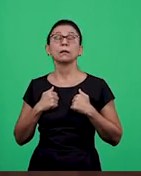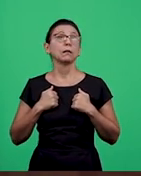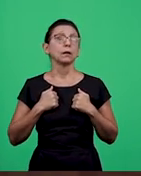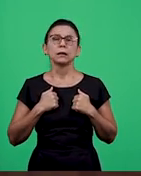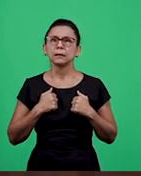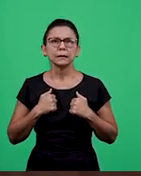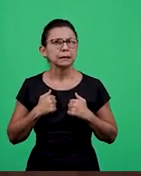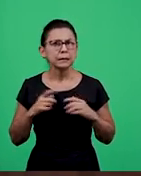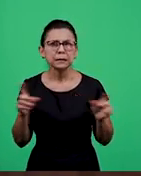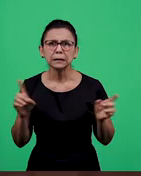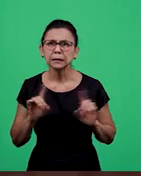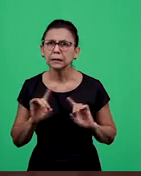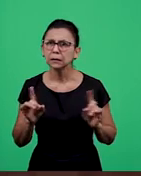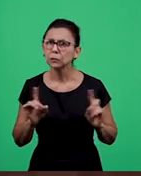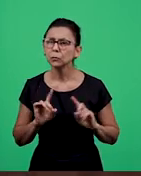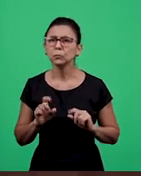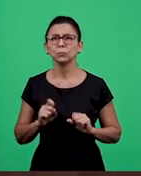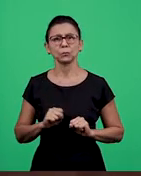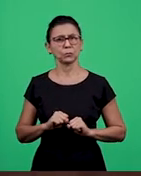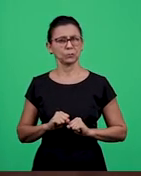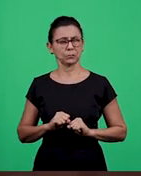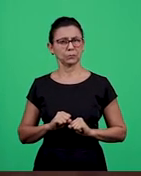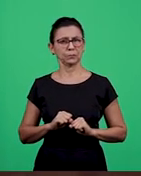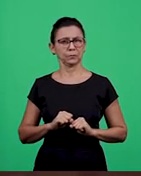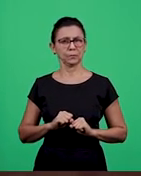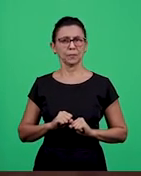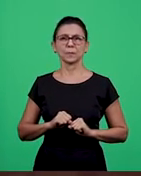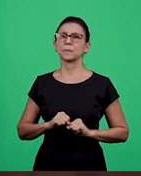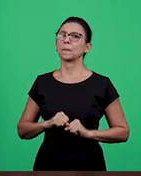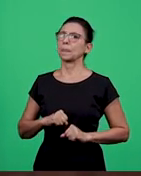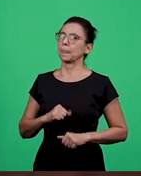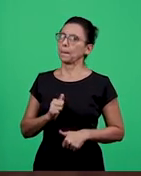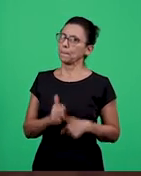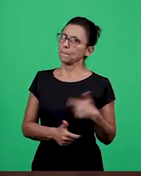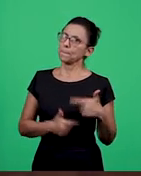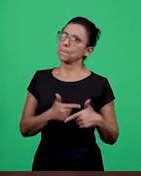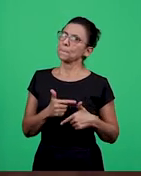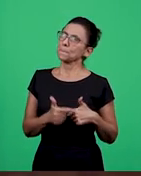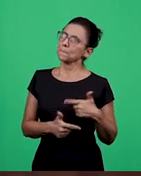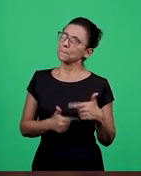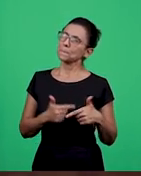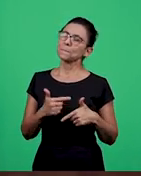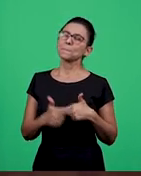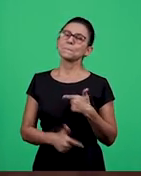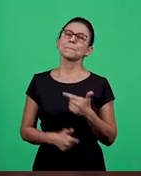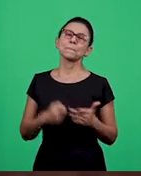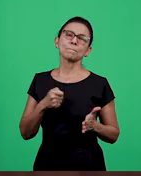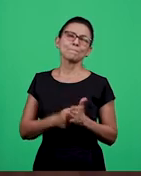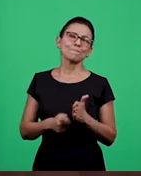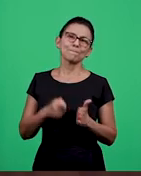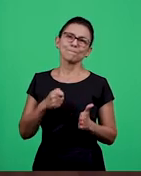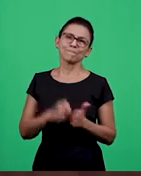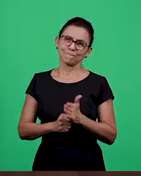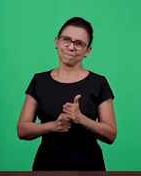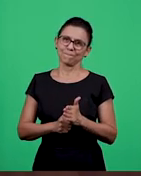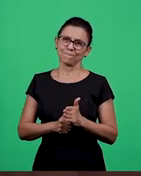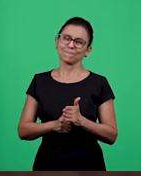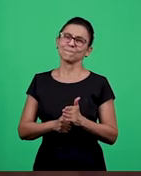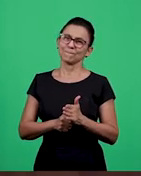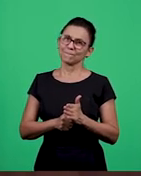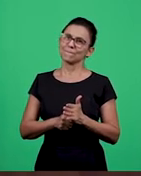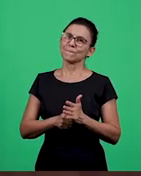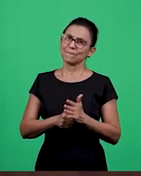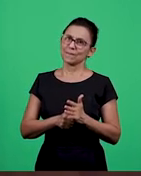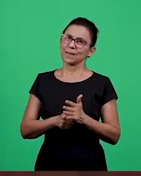todas aquelas lutas que ele havia passado? Não, Lutero ficou trabalhando em prol da obra